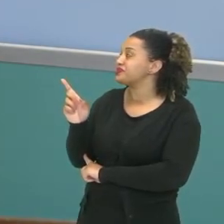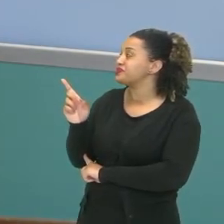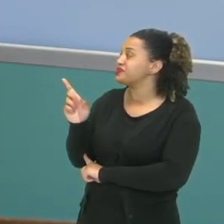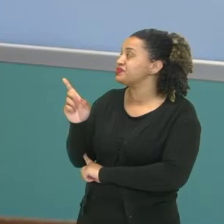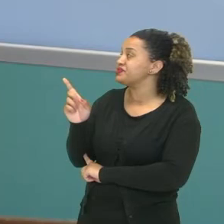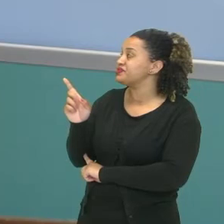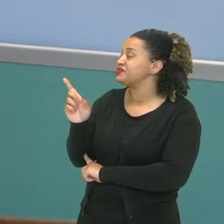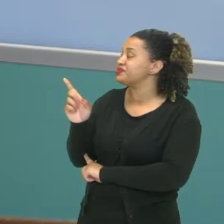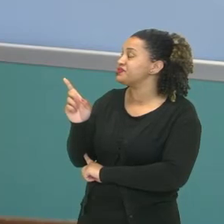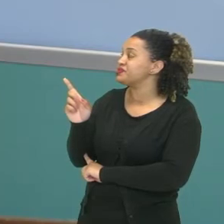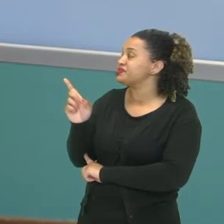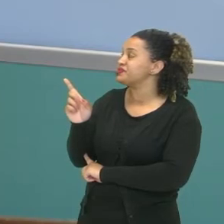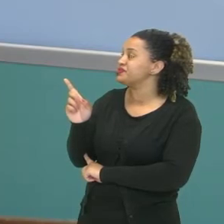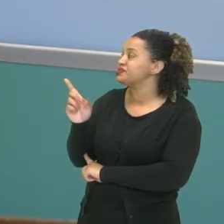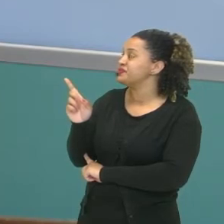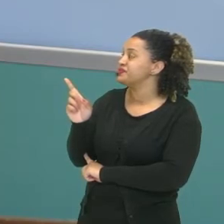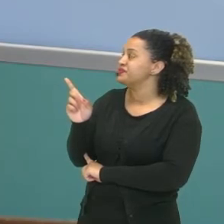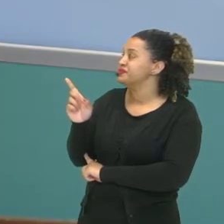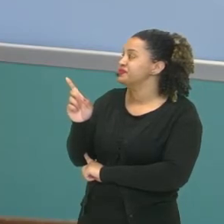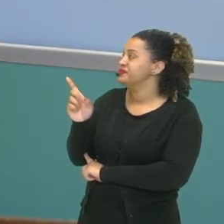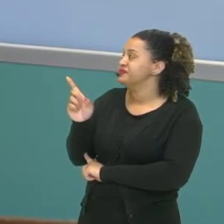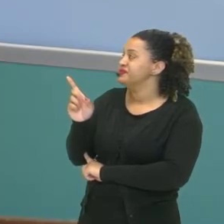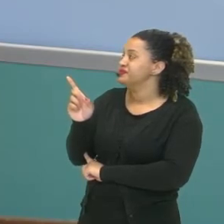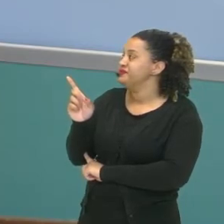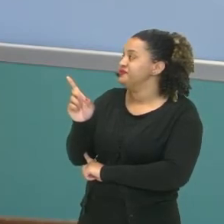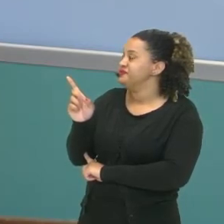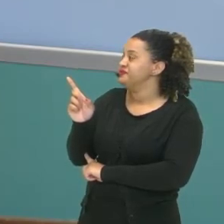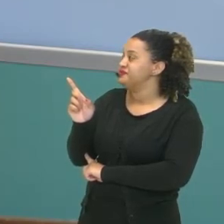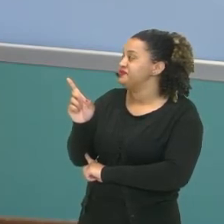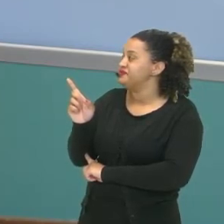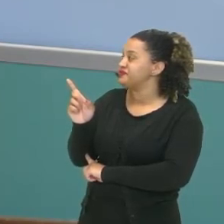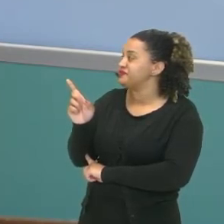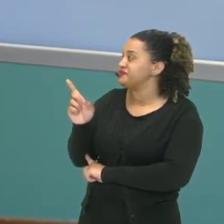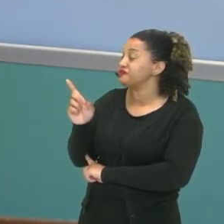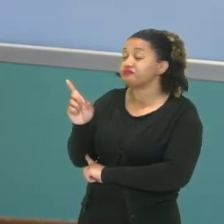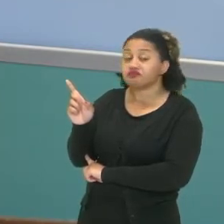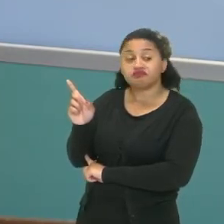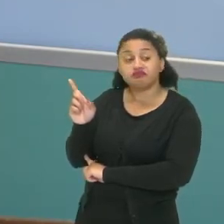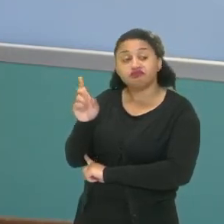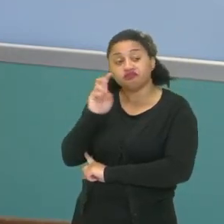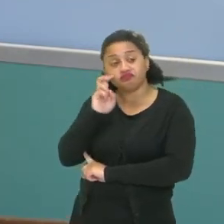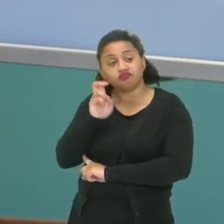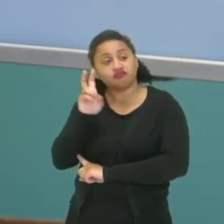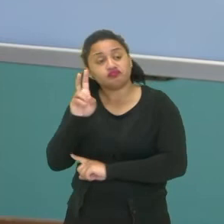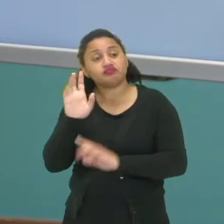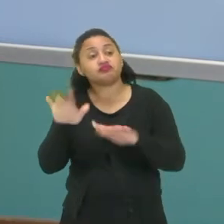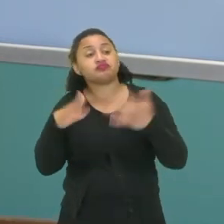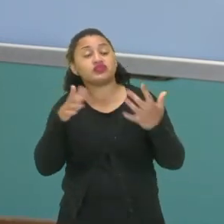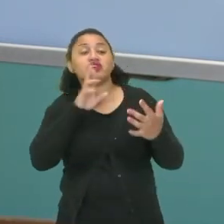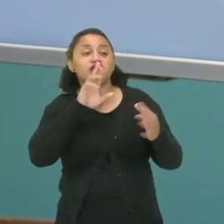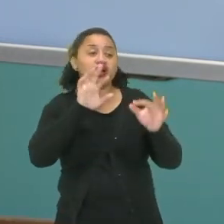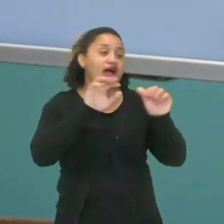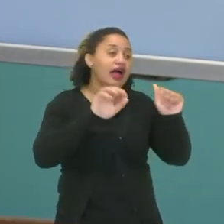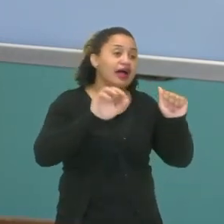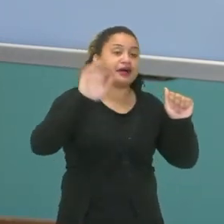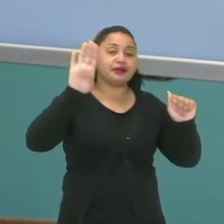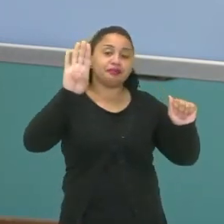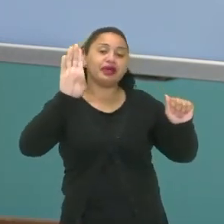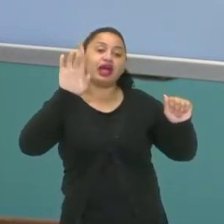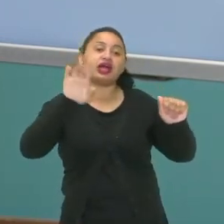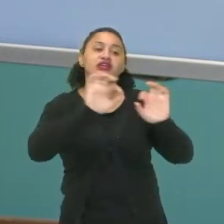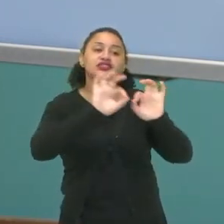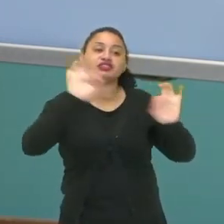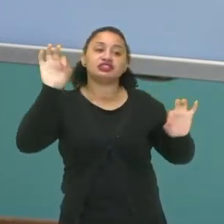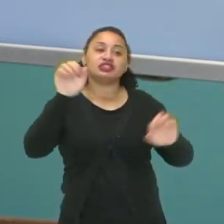dois, 169. Tiramos raiz de ambos os membros, portanto, a distância de AB é 13. Aqui a gente viu